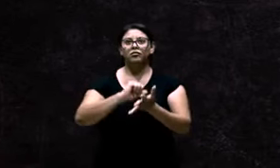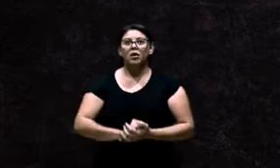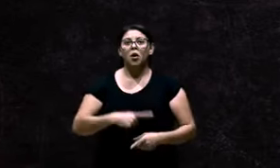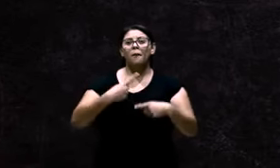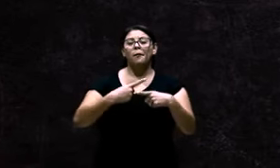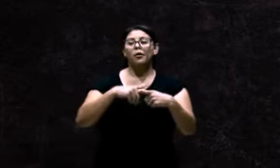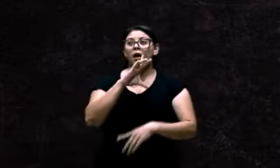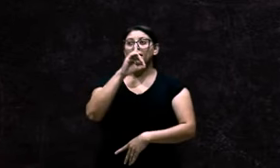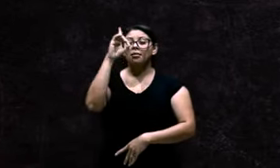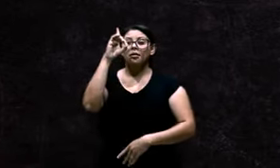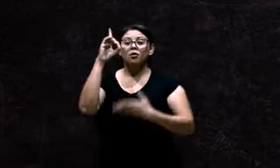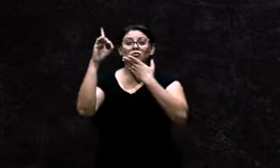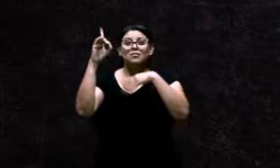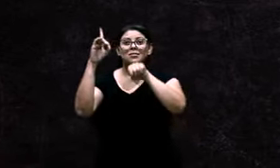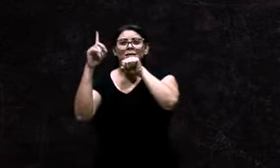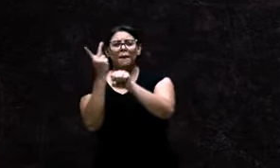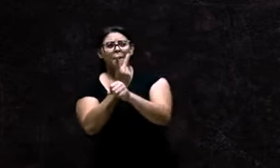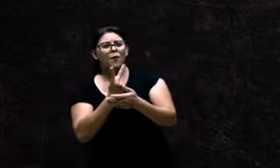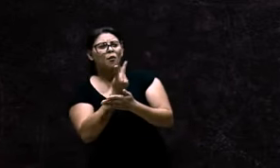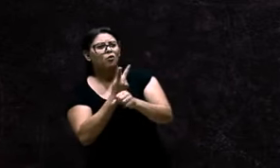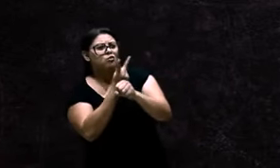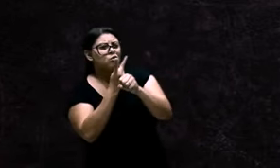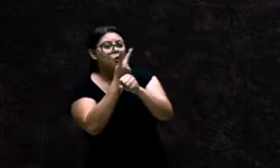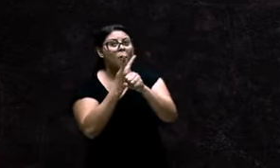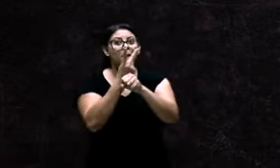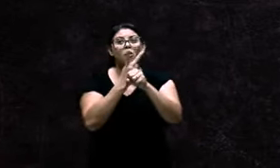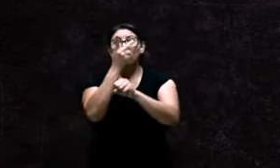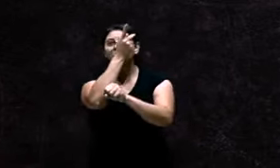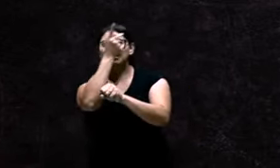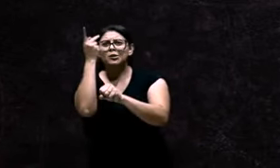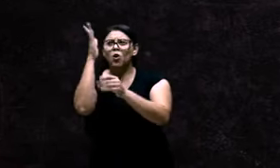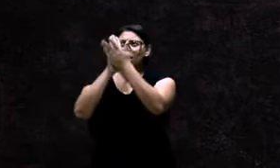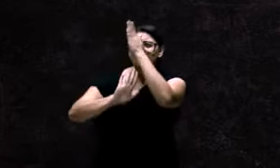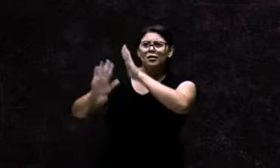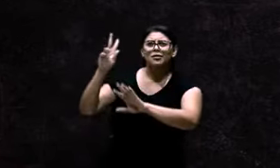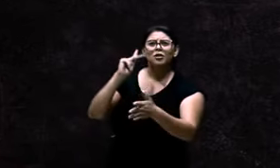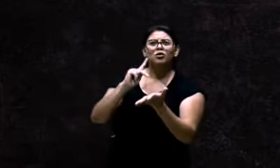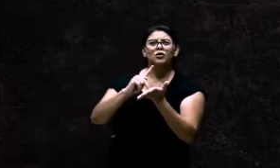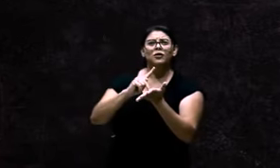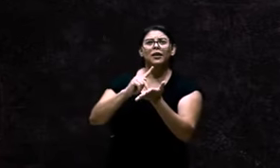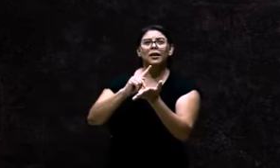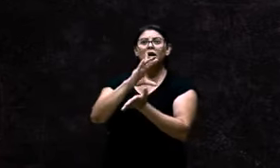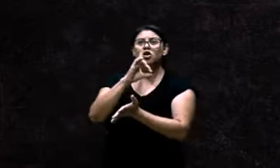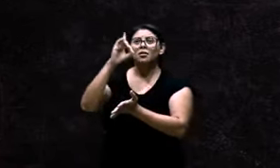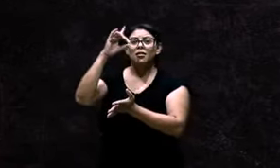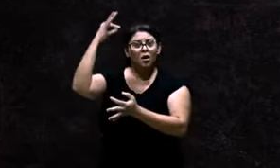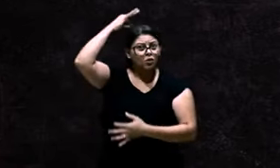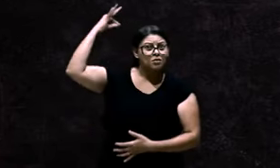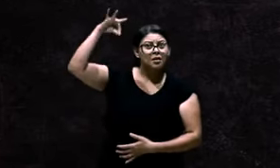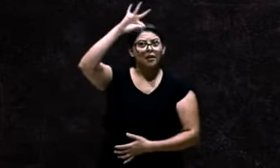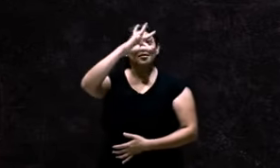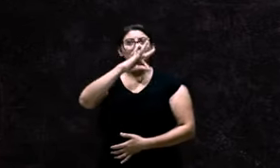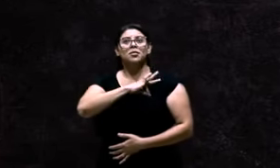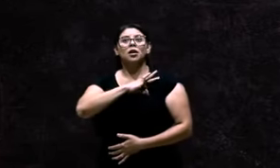Pai procura a tais que assim o adorem. Deus é espírito, e importa